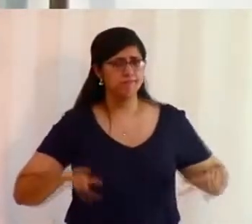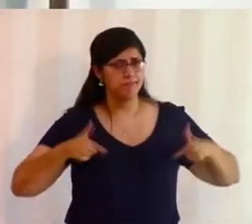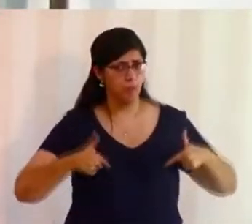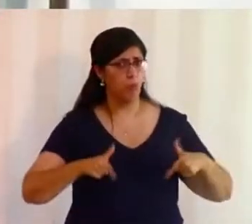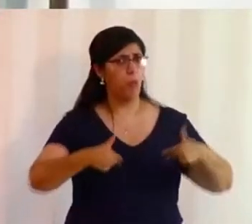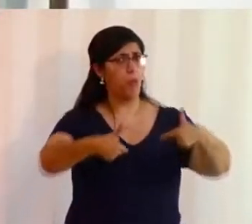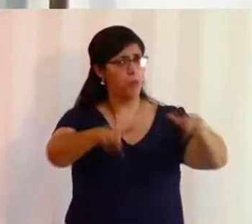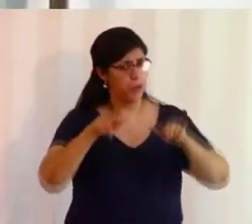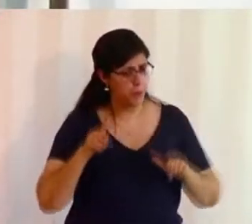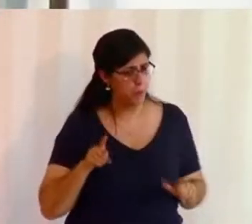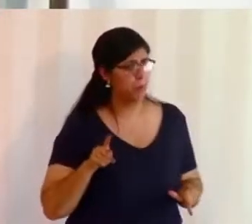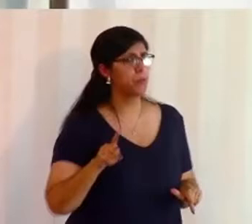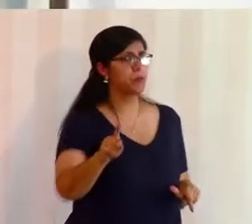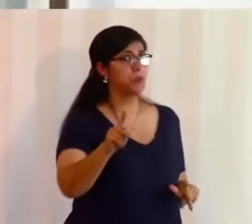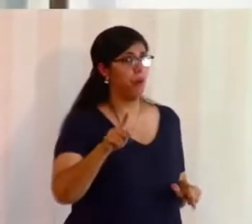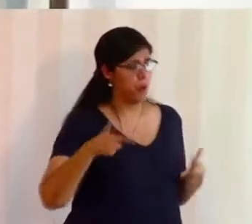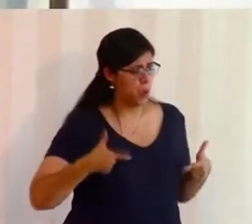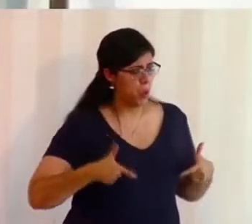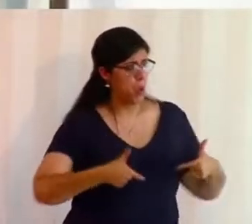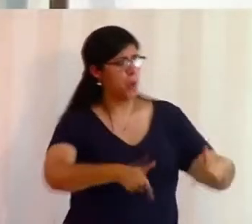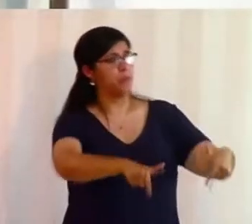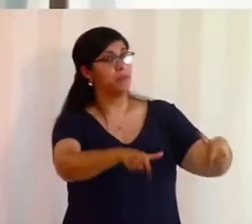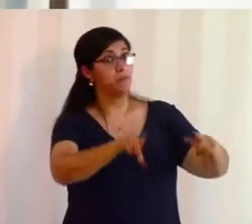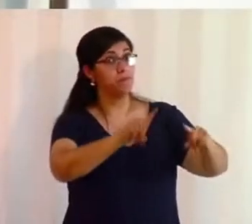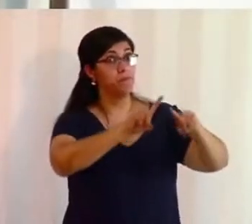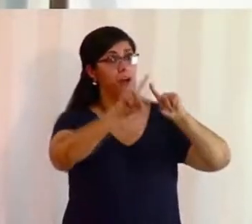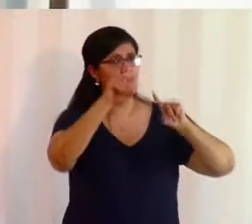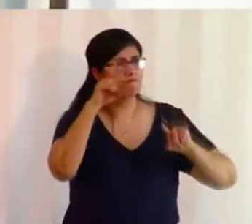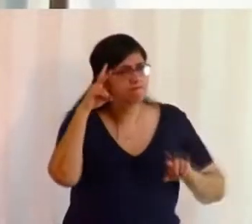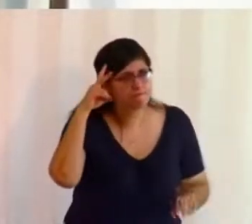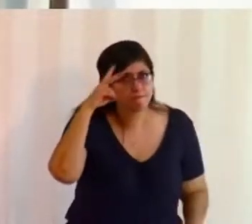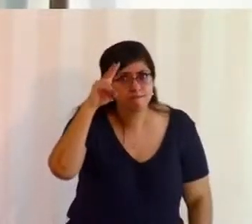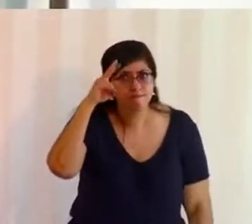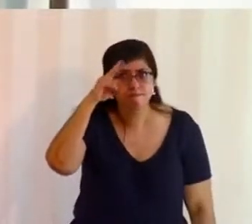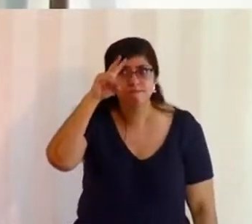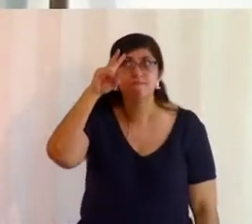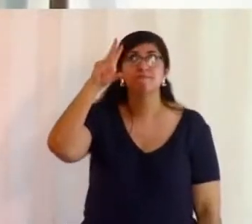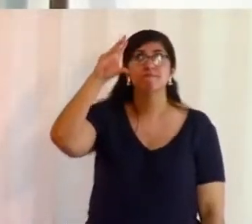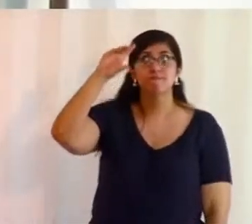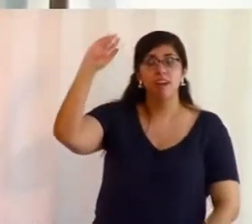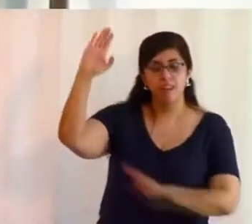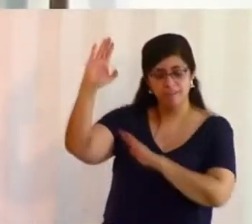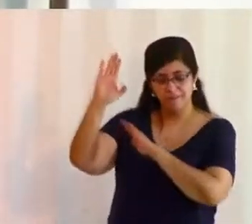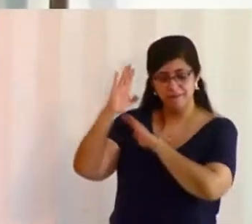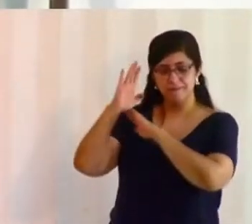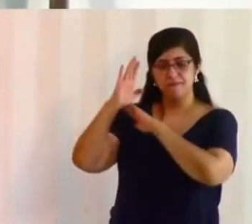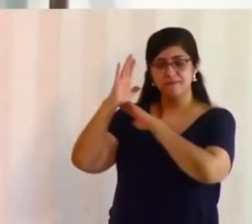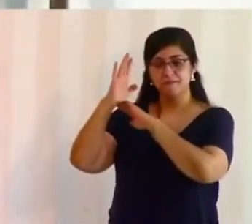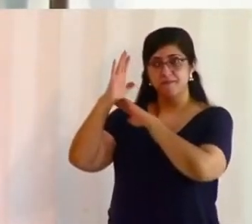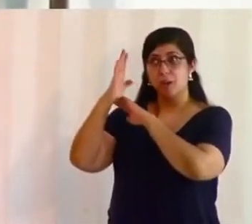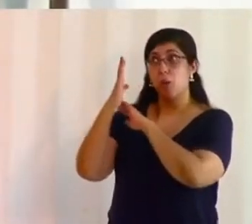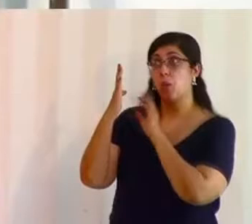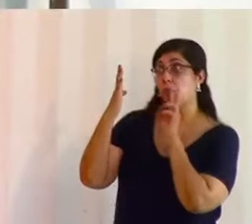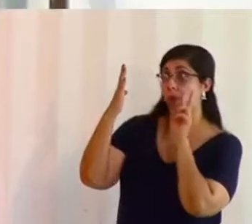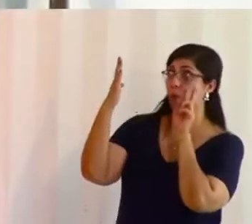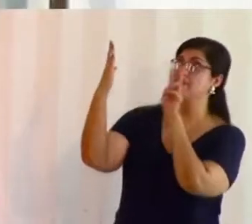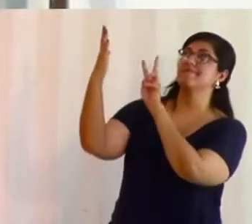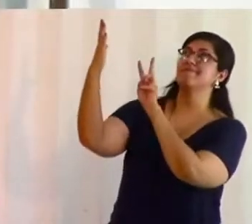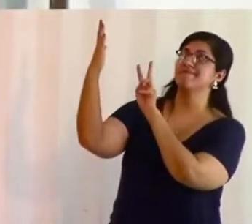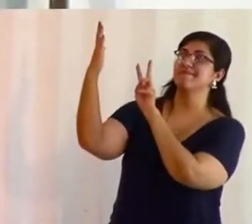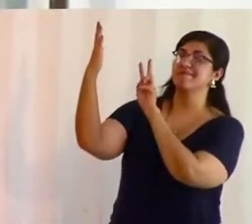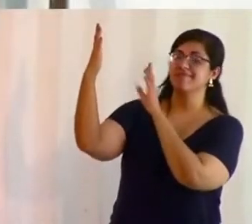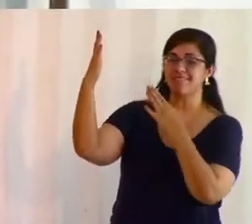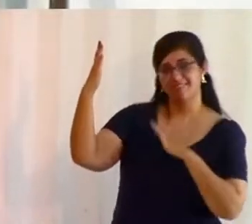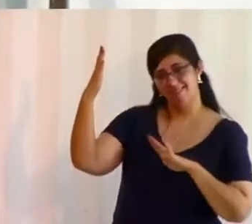mas mesmo no meio da luta, você deve cantar, você deve buscar a face do Senhor. É sobre isso que